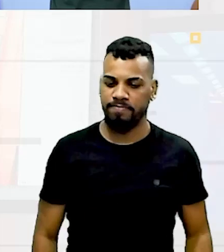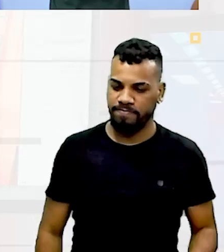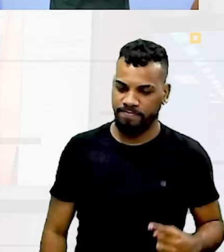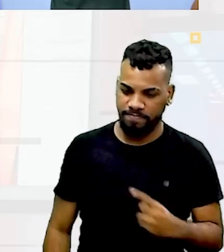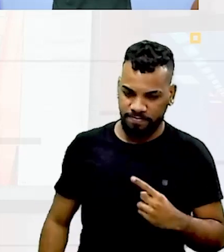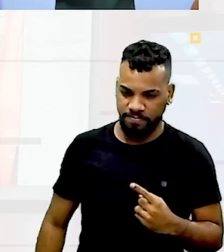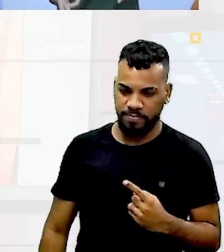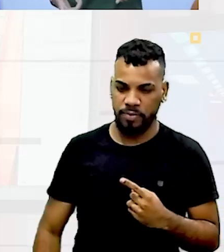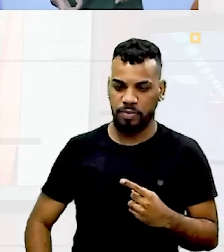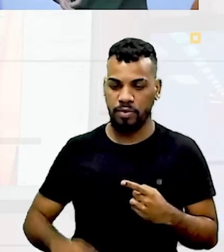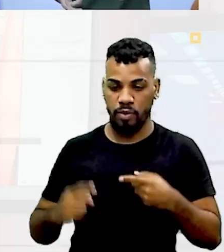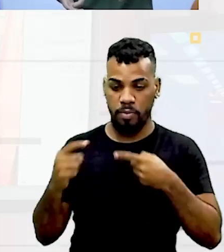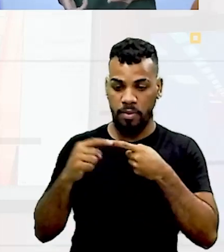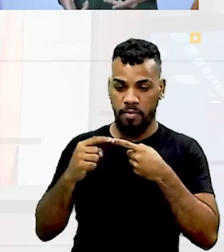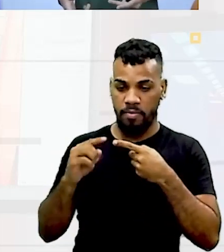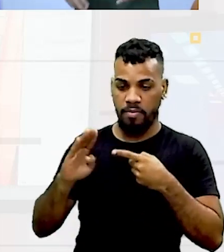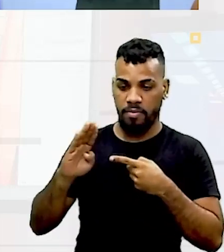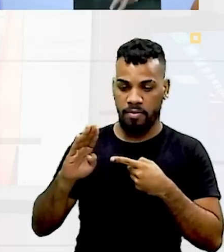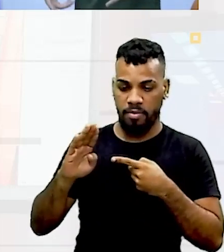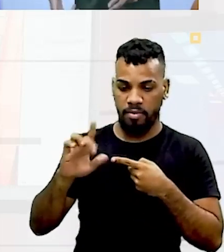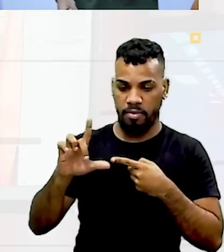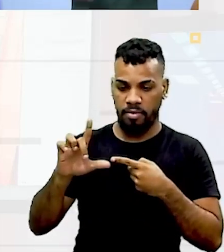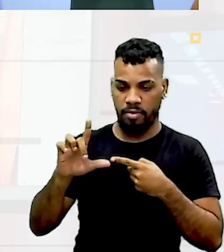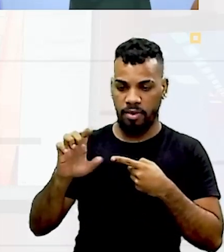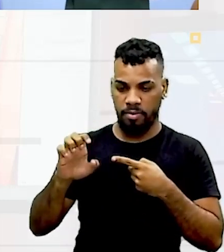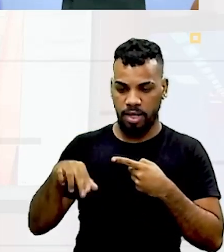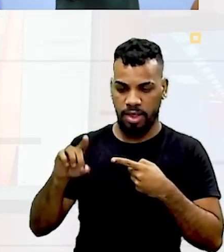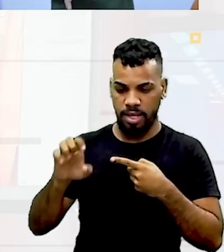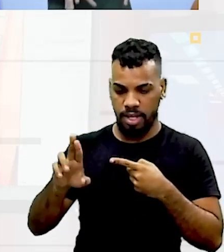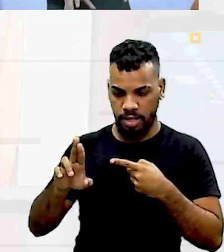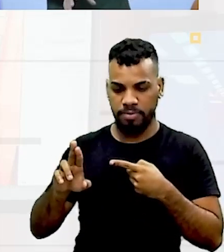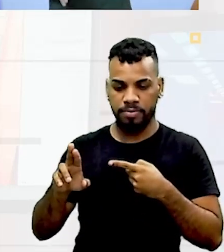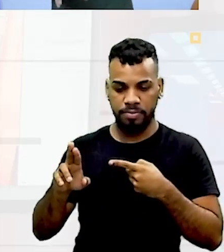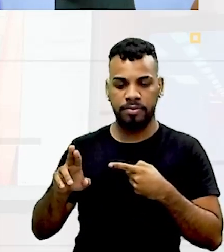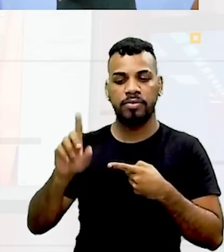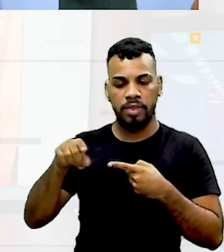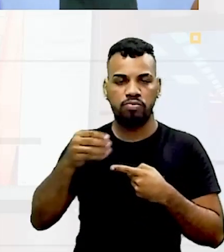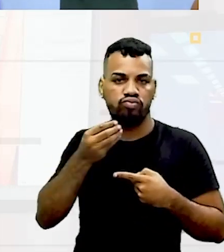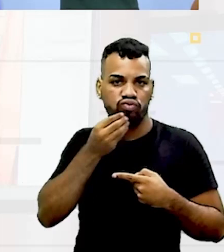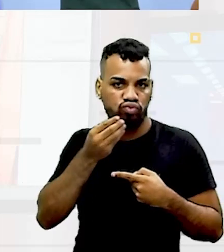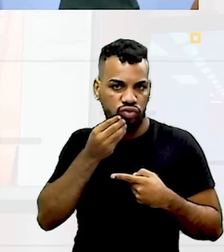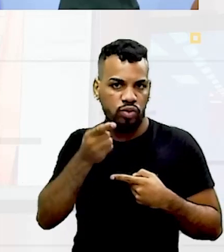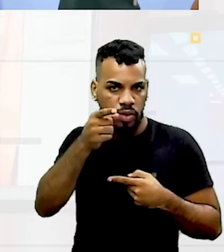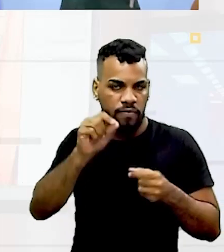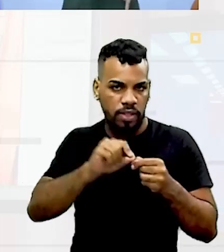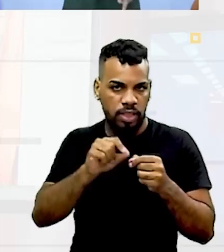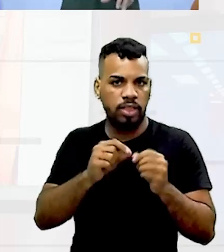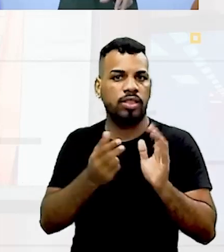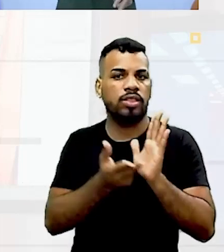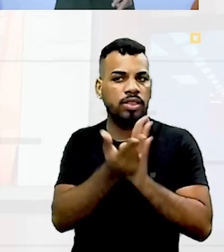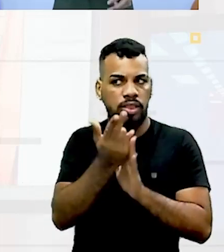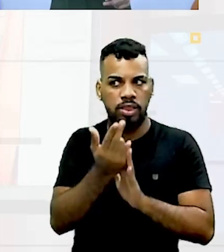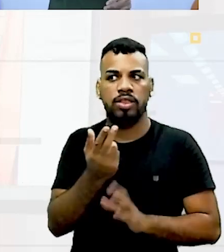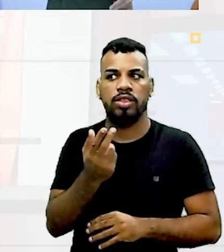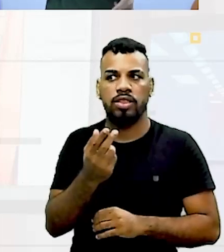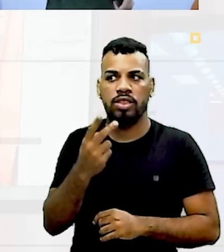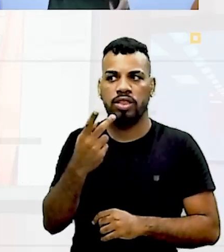mais focado em animações 3D, mas ele dá a possibilidade de você fazer animações